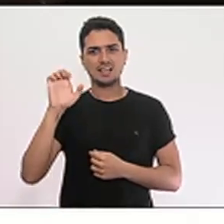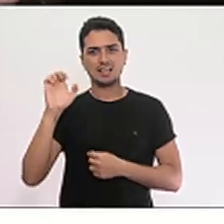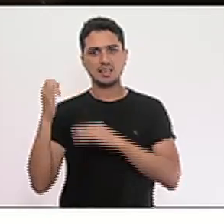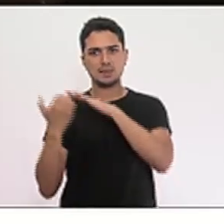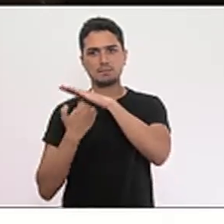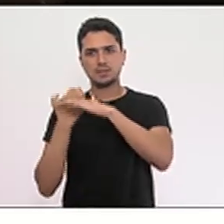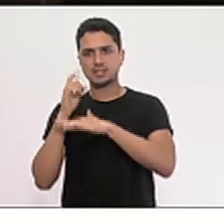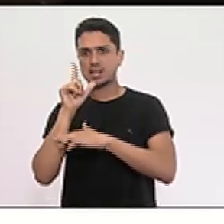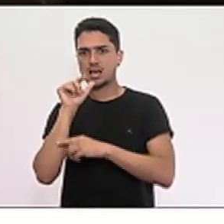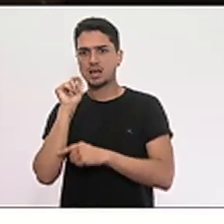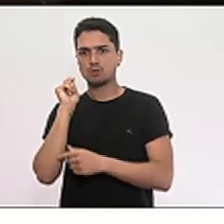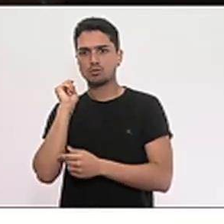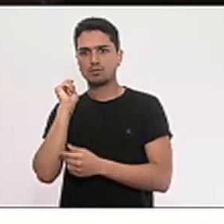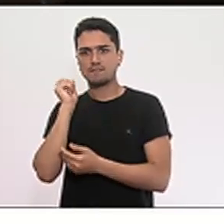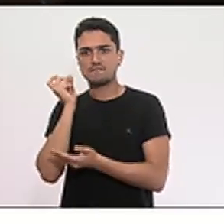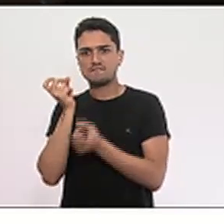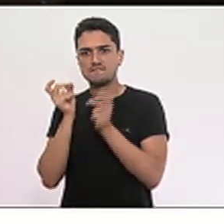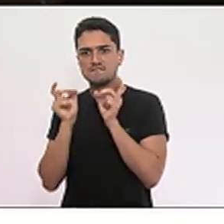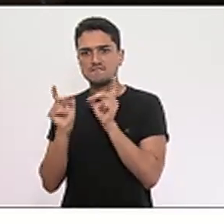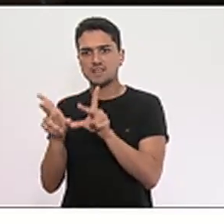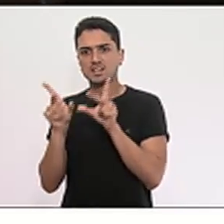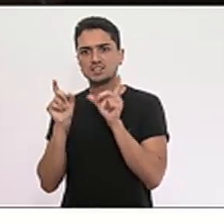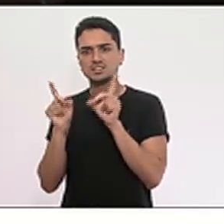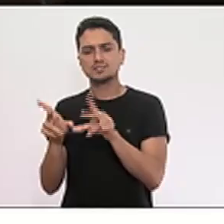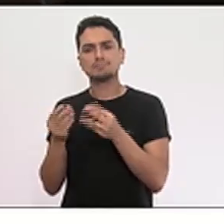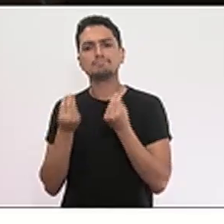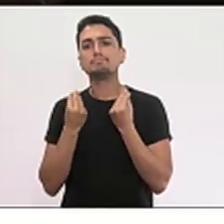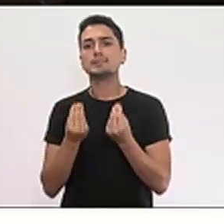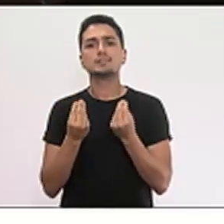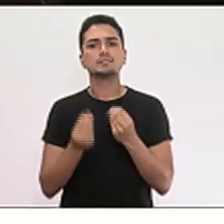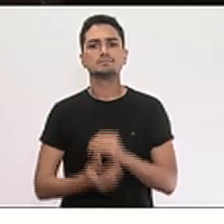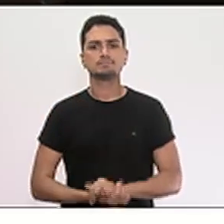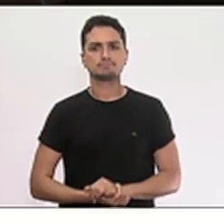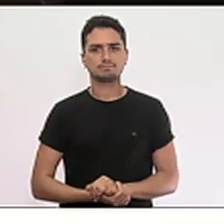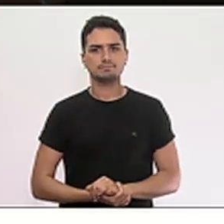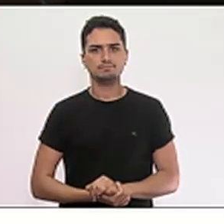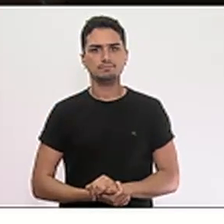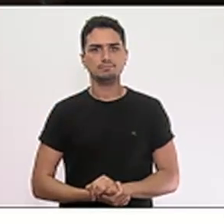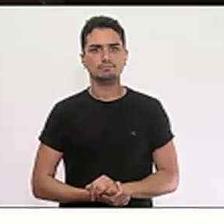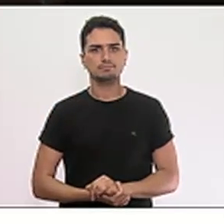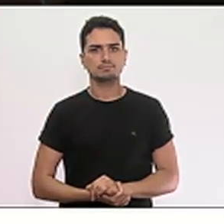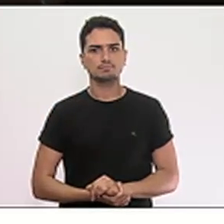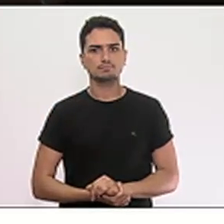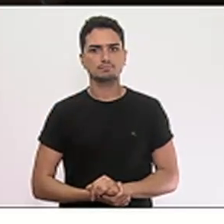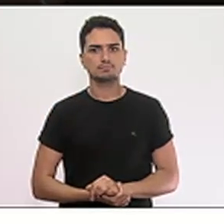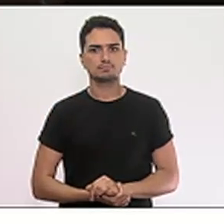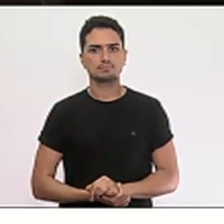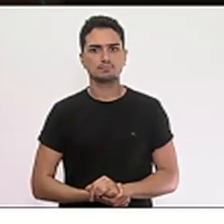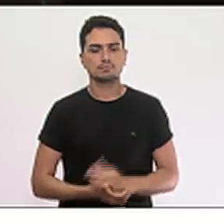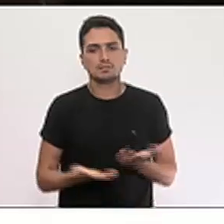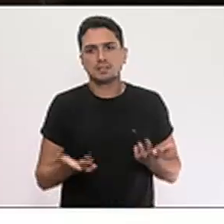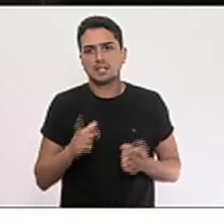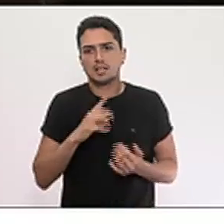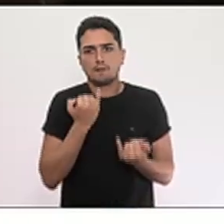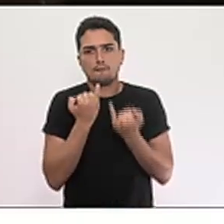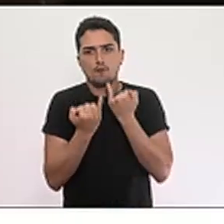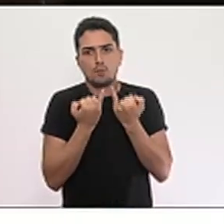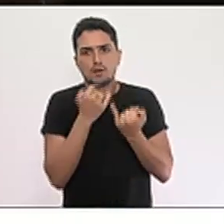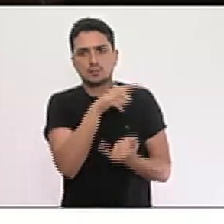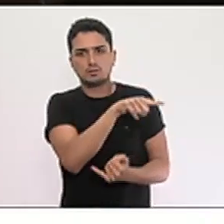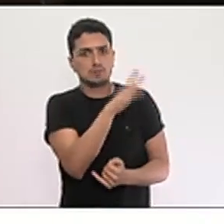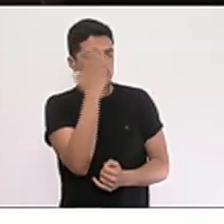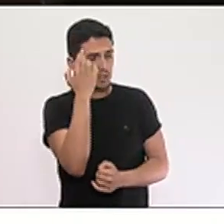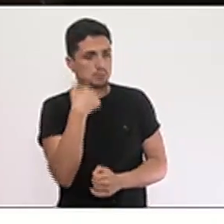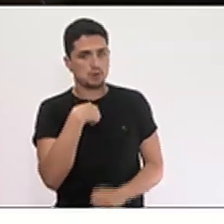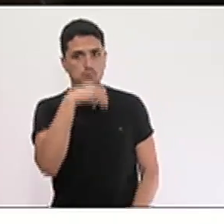Alguma informação que alguma autoridade, ou federal ou estadual tem, que nós não temos, porque